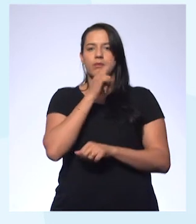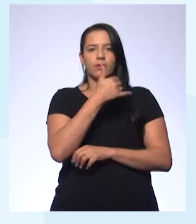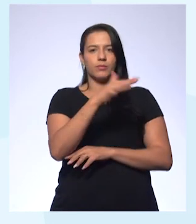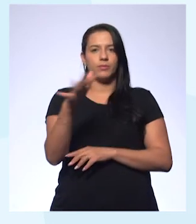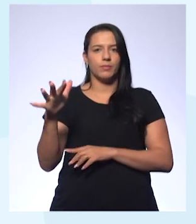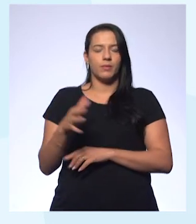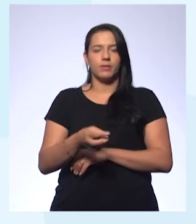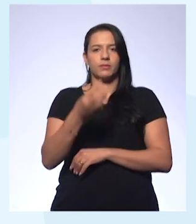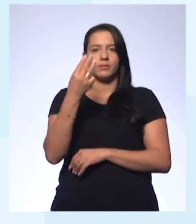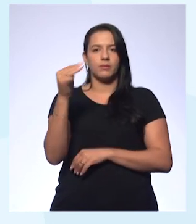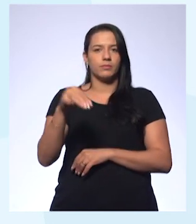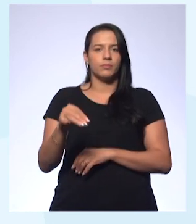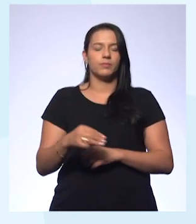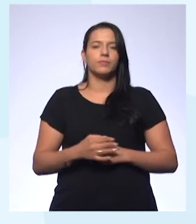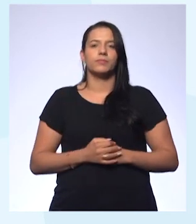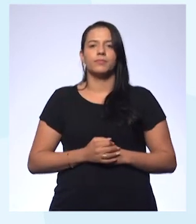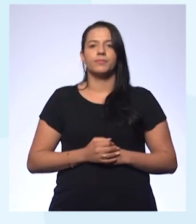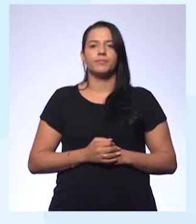3 minutinhos para vocês, vamos lá?